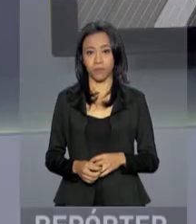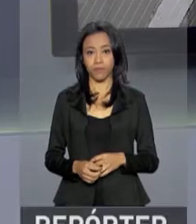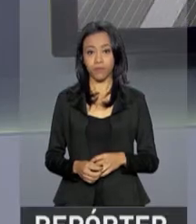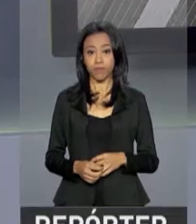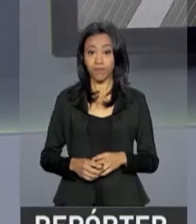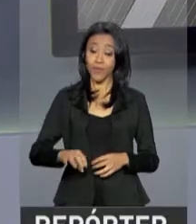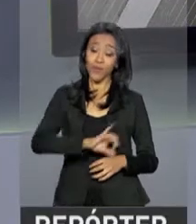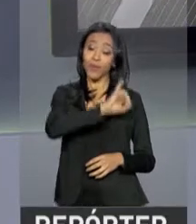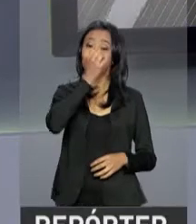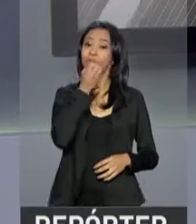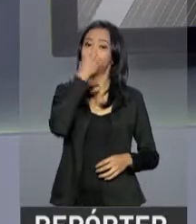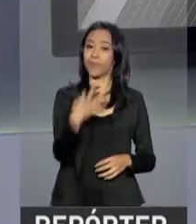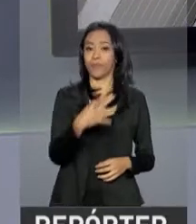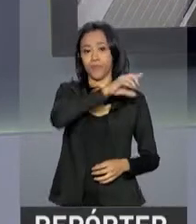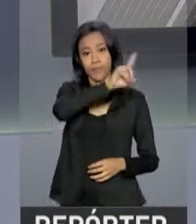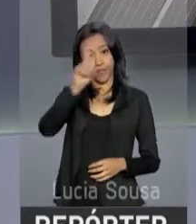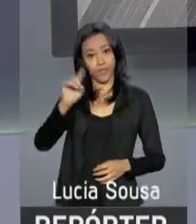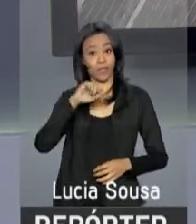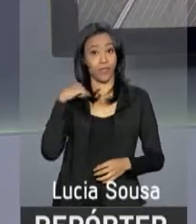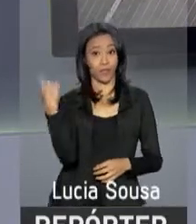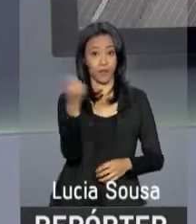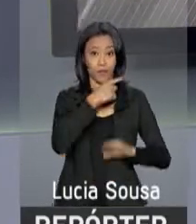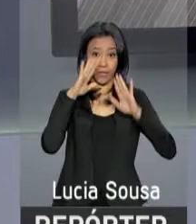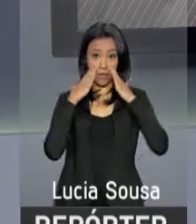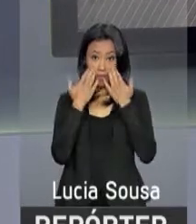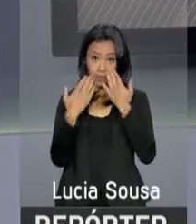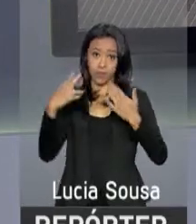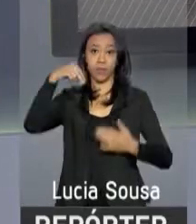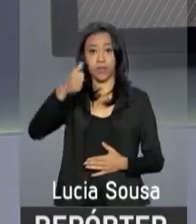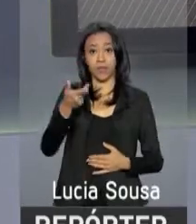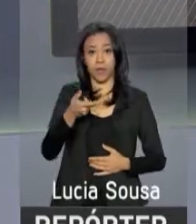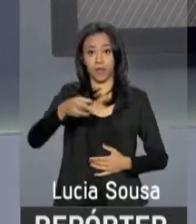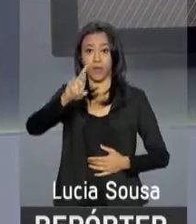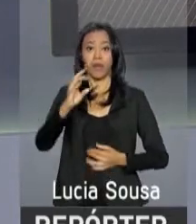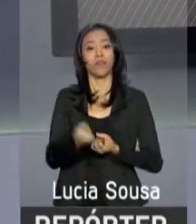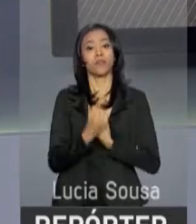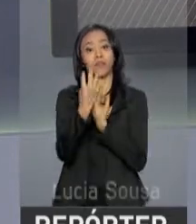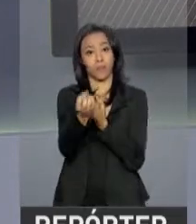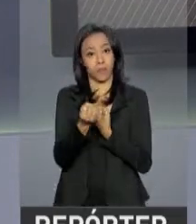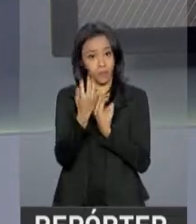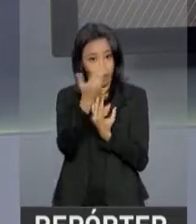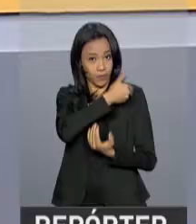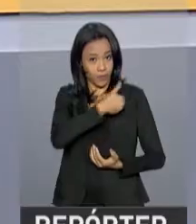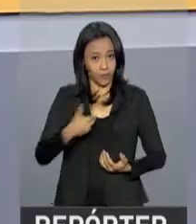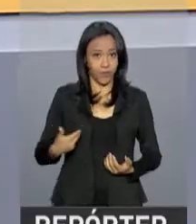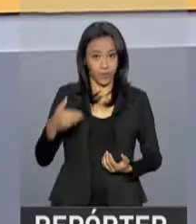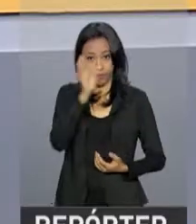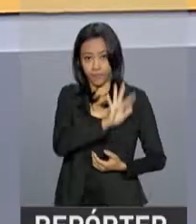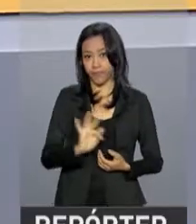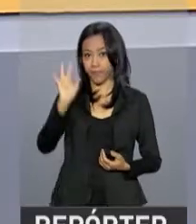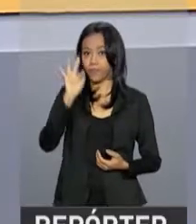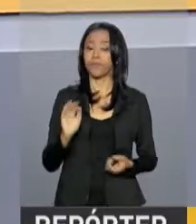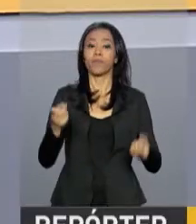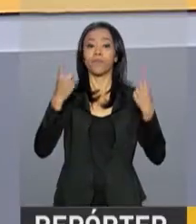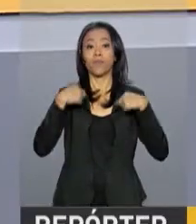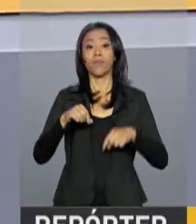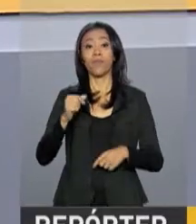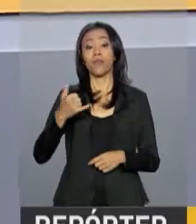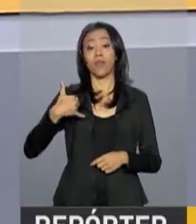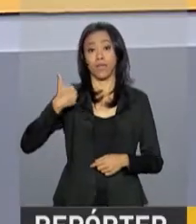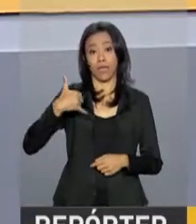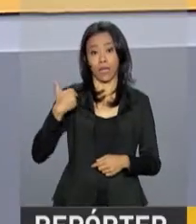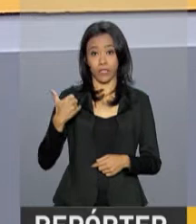olá bom dia estamos de volta com repórter nbr as notícias do governo federal quem tem entre